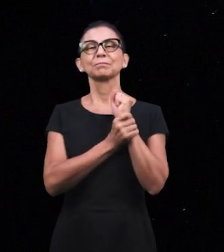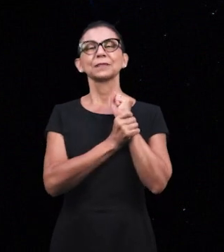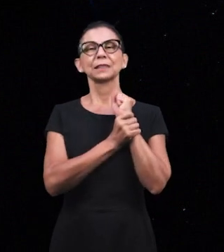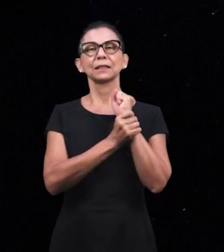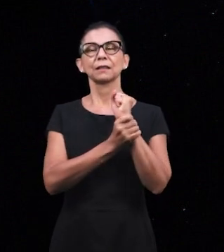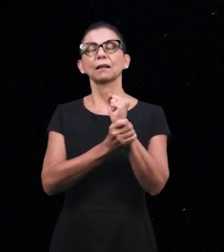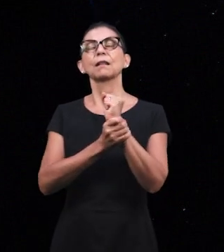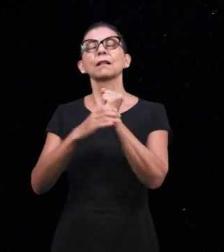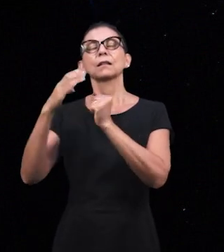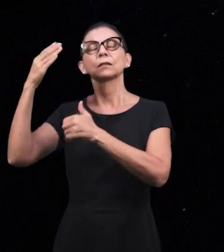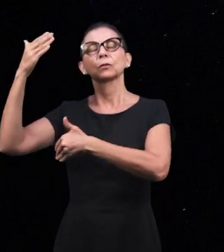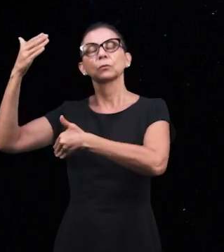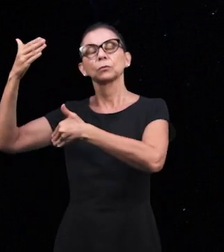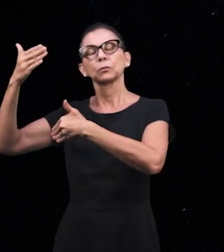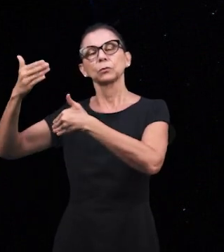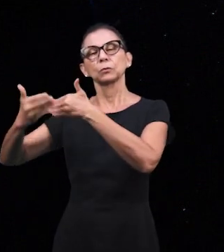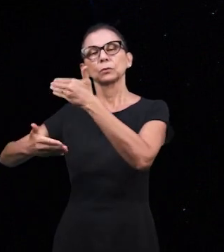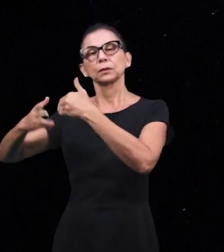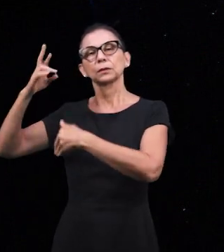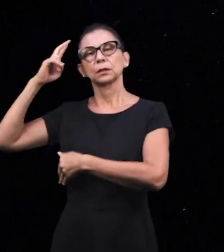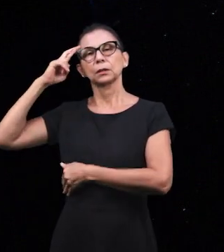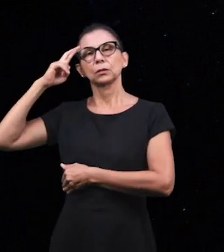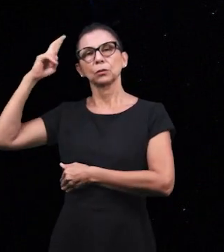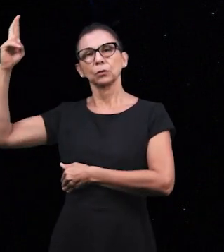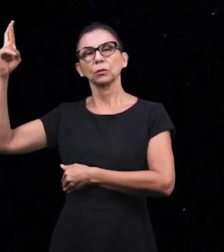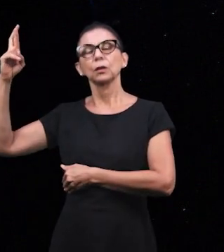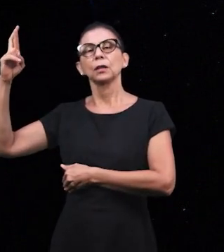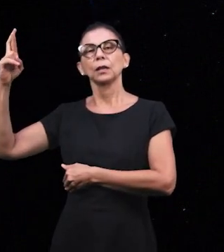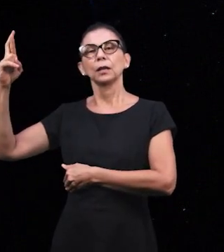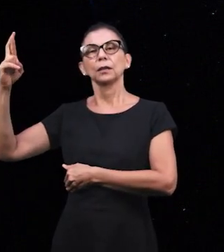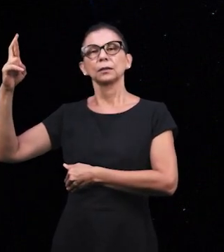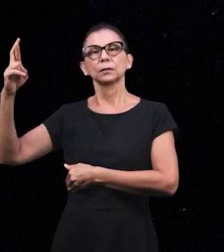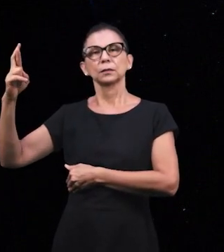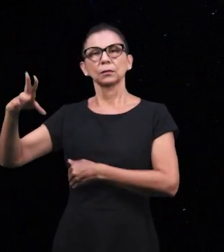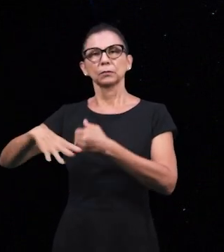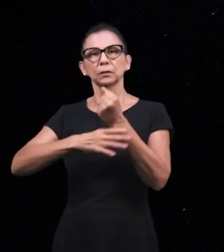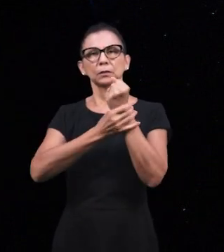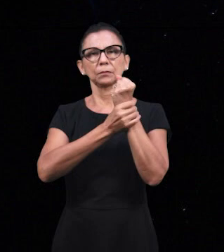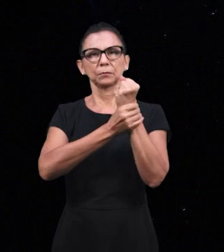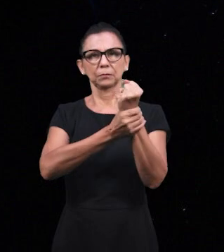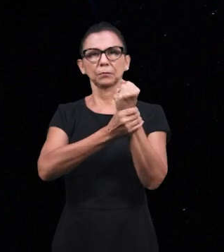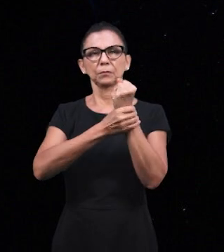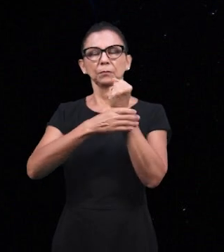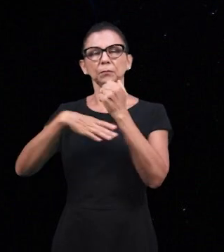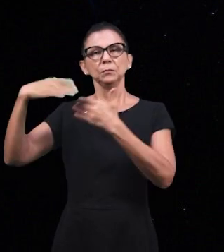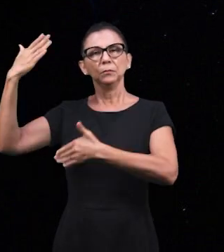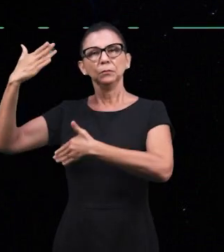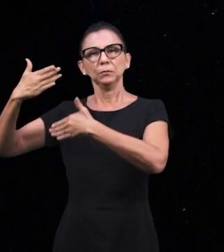Estão firmados no Senhor.